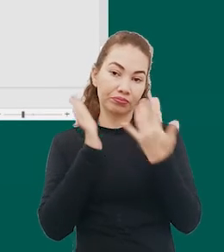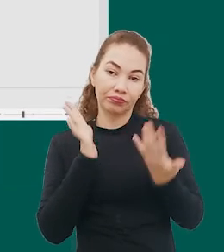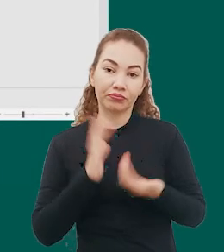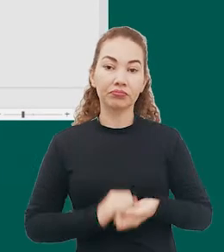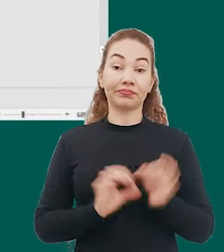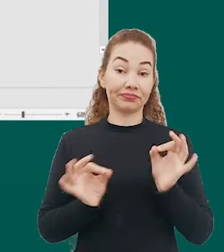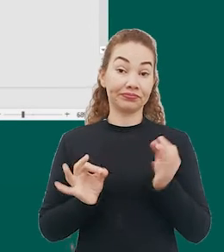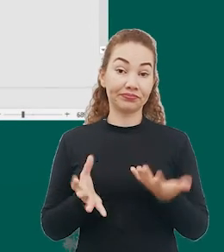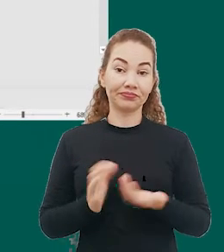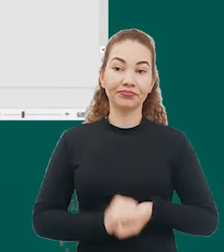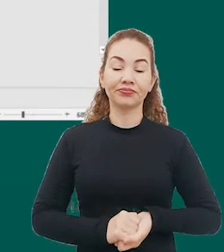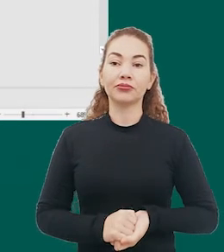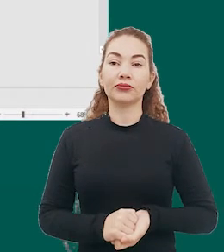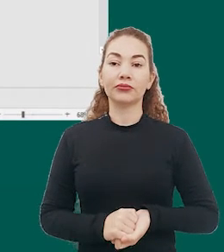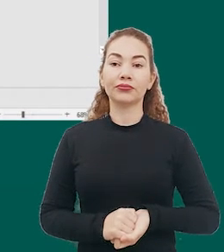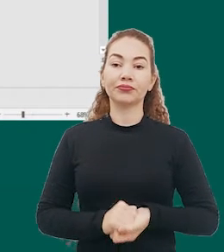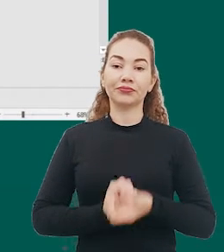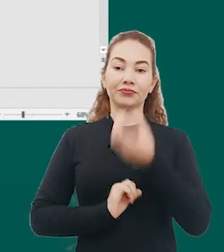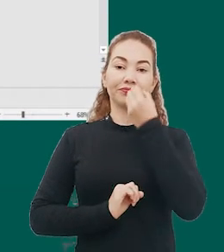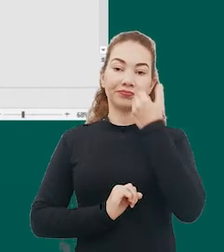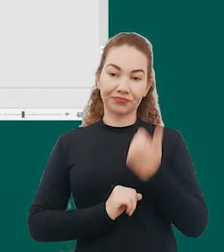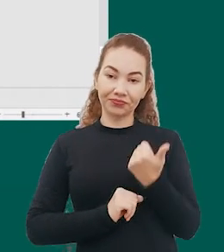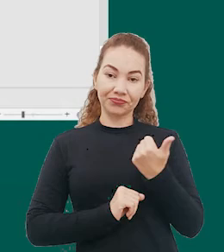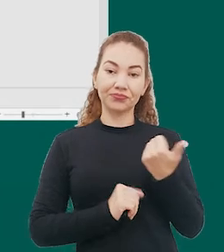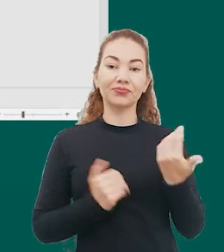certo? Muito bem.